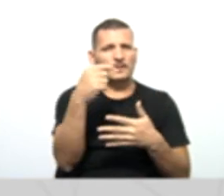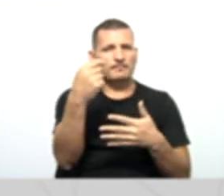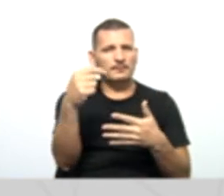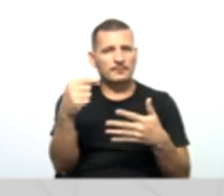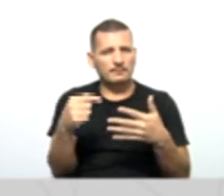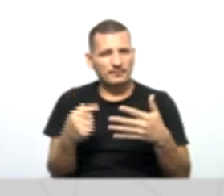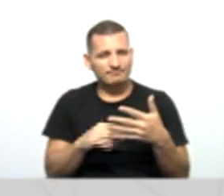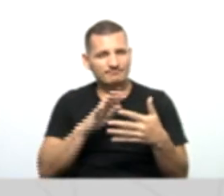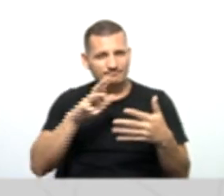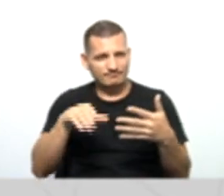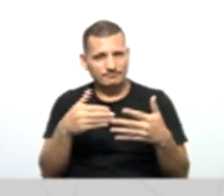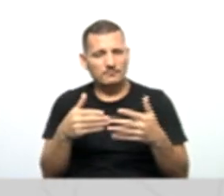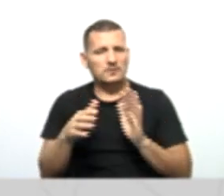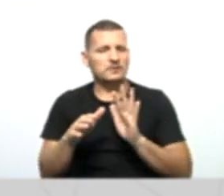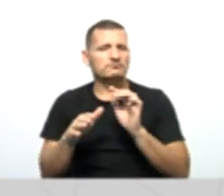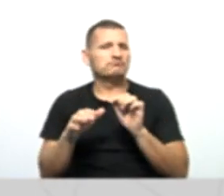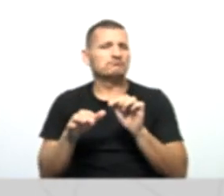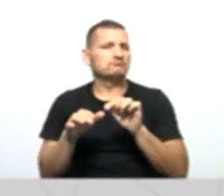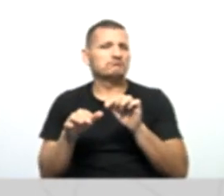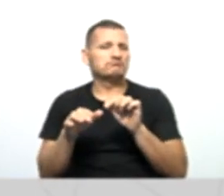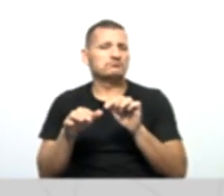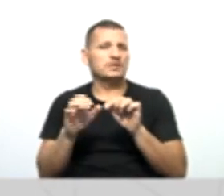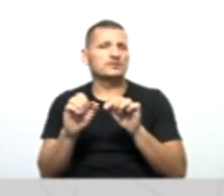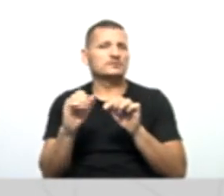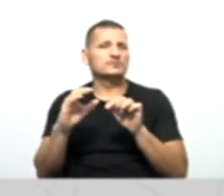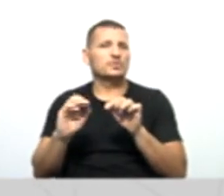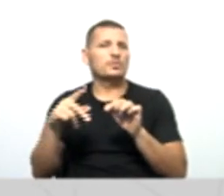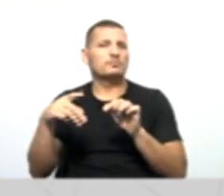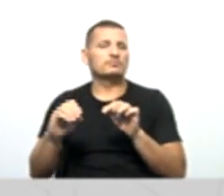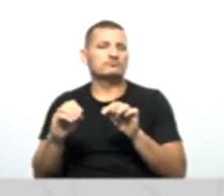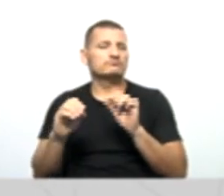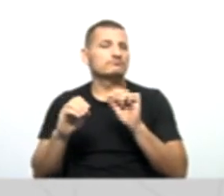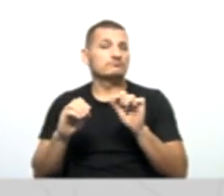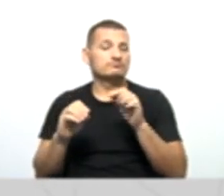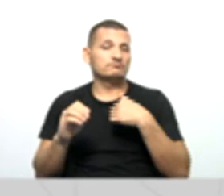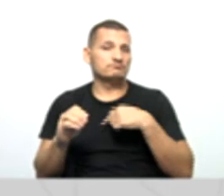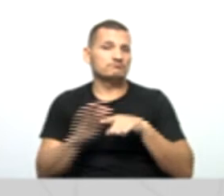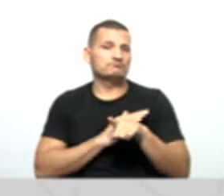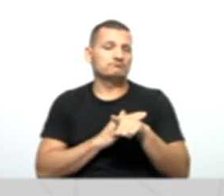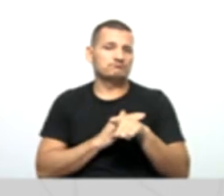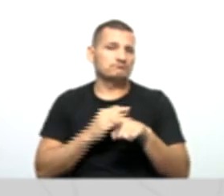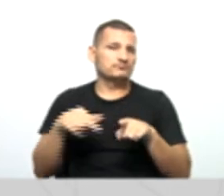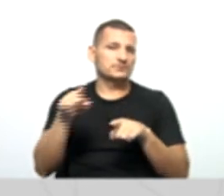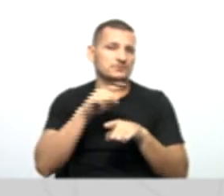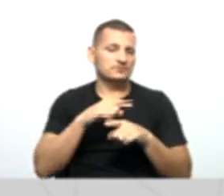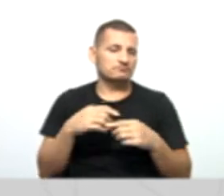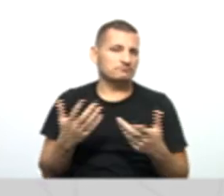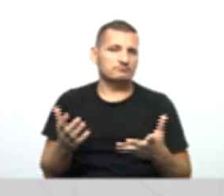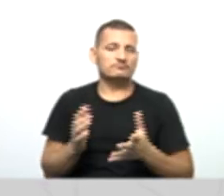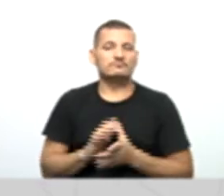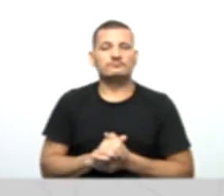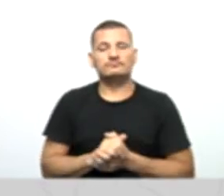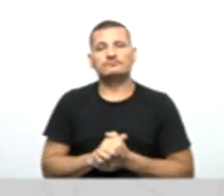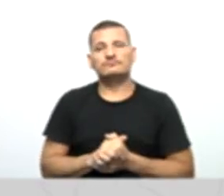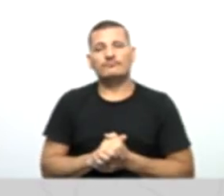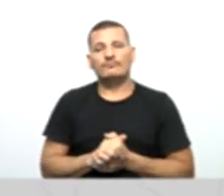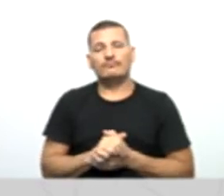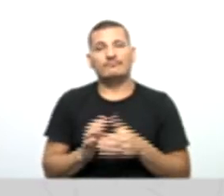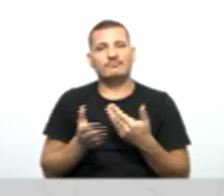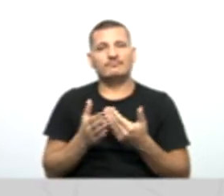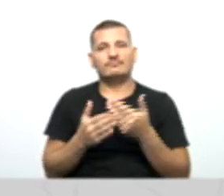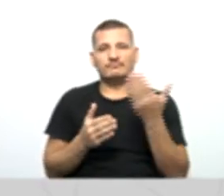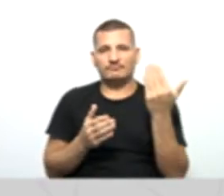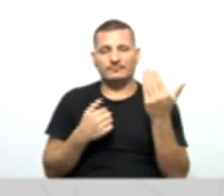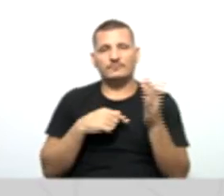vem a ser o escopo? Então, quem estiver nos assistindo, eu já faço aí esse desafio de novo, né? Já na última aula a gente fez um